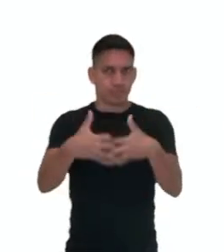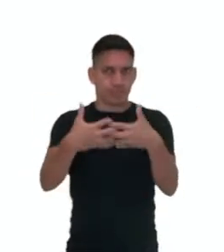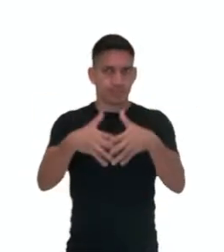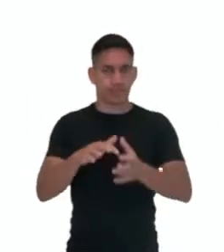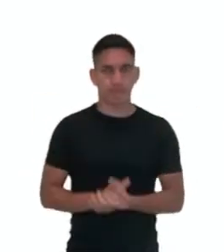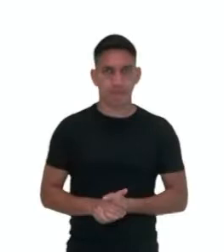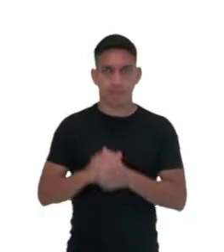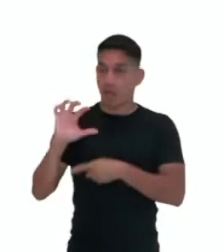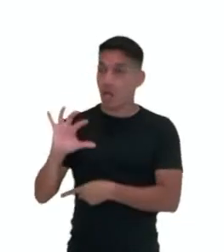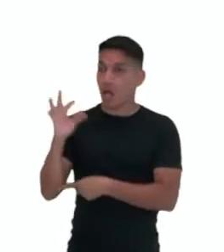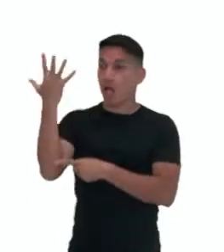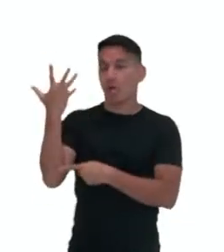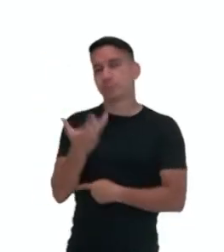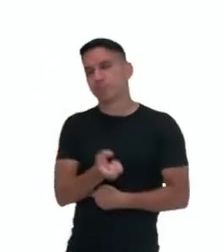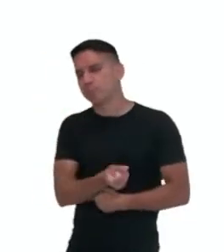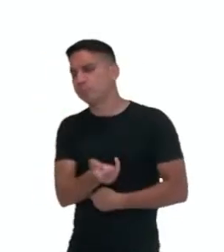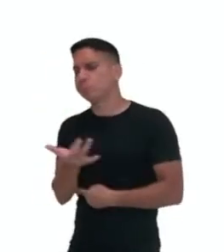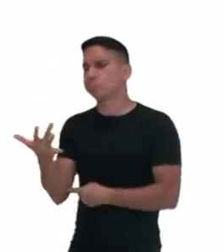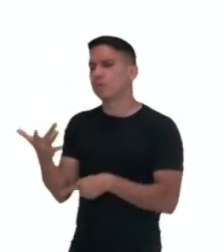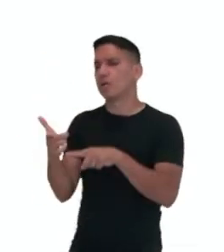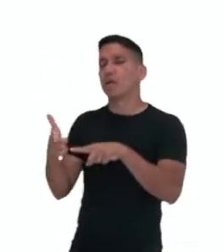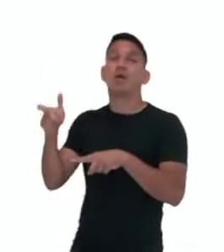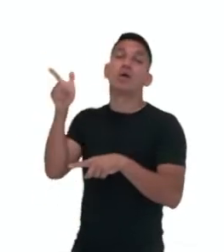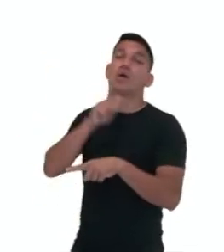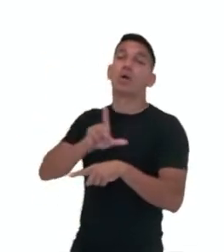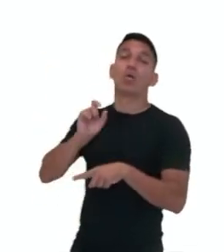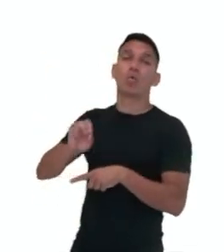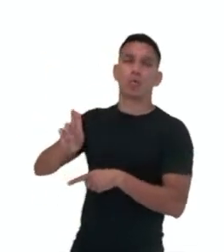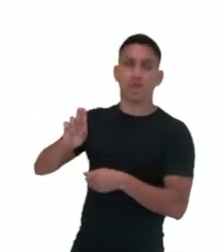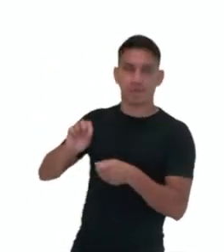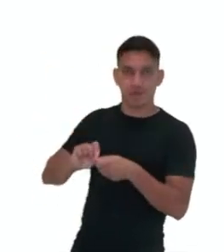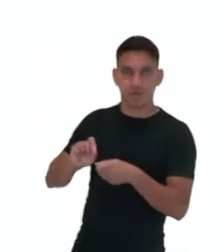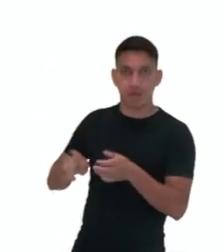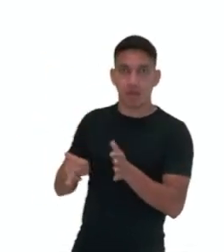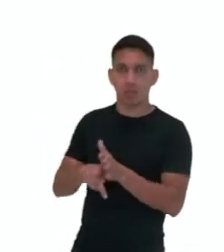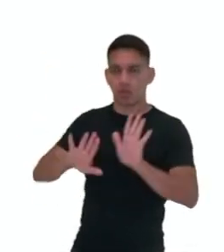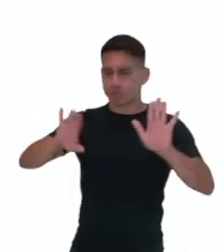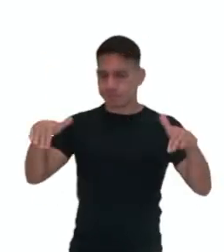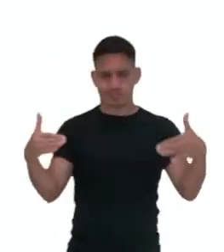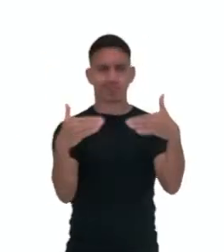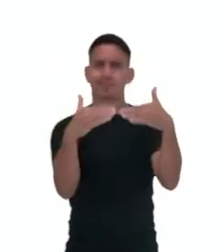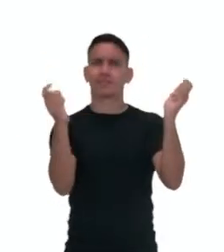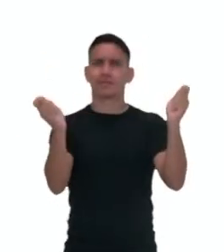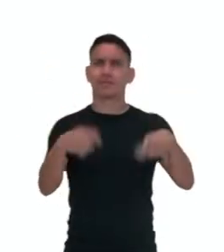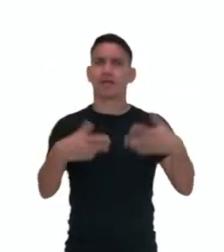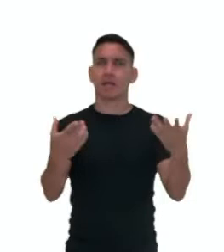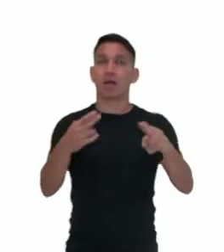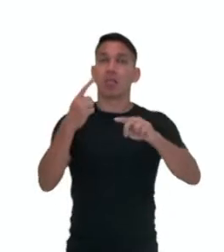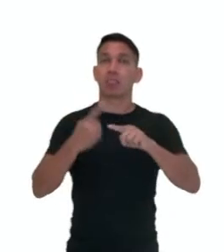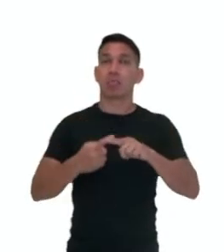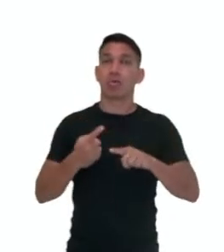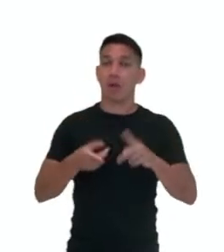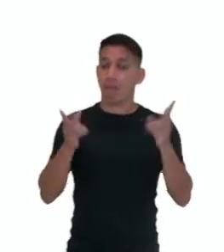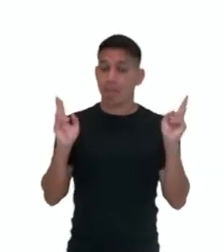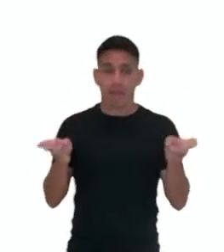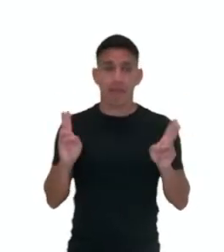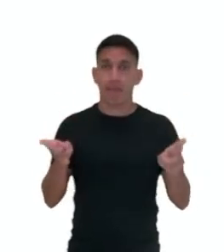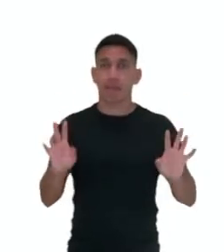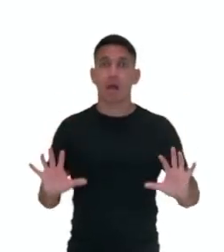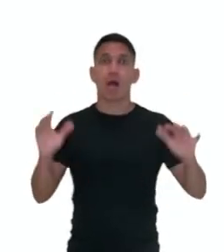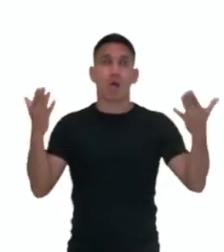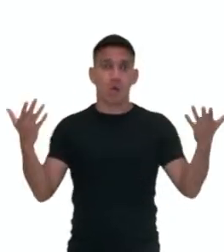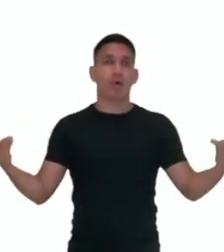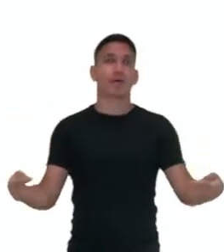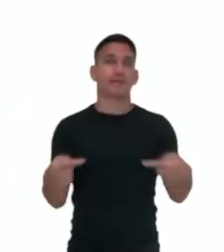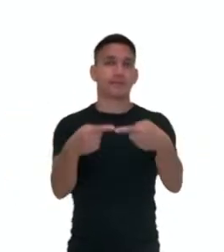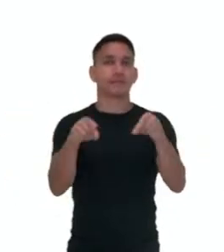os eventos elementares são chamados de eventos equiprováveis, pois têm a mesma chance de ocorrer. E eles